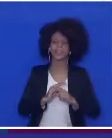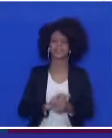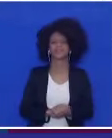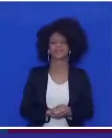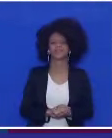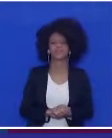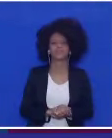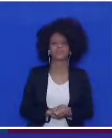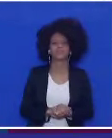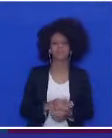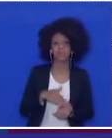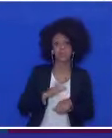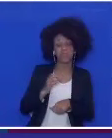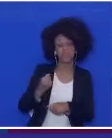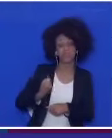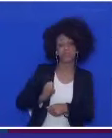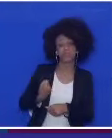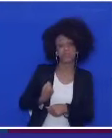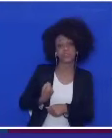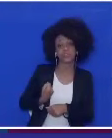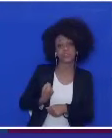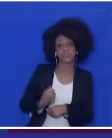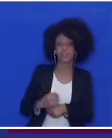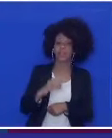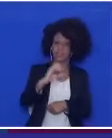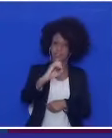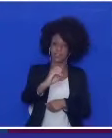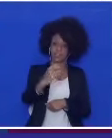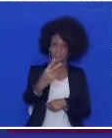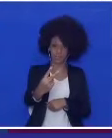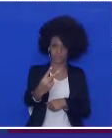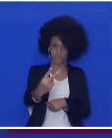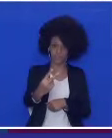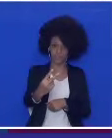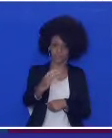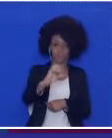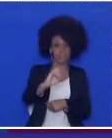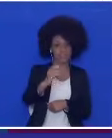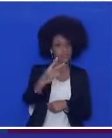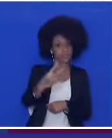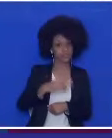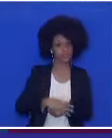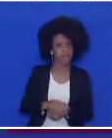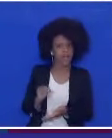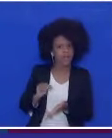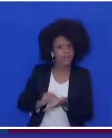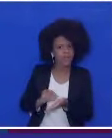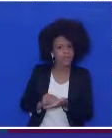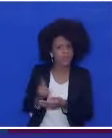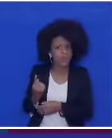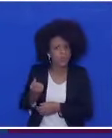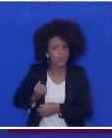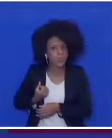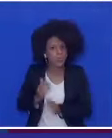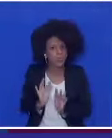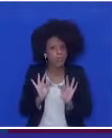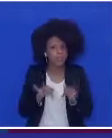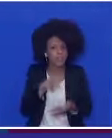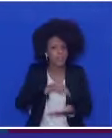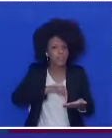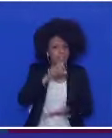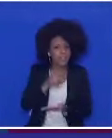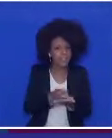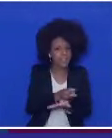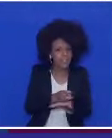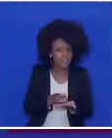Caixa. Vem chegando mais uma bola, é bola 02. Bola 02, só falta mais um número para fecharmos o